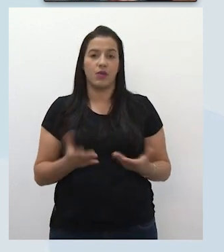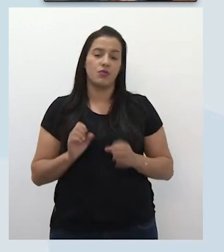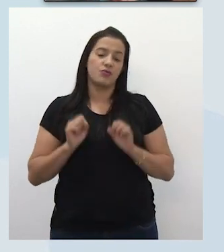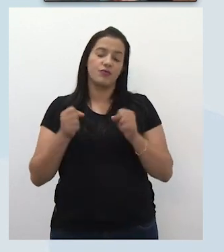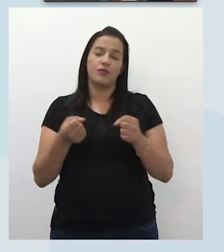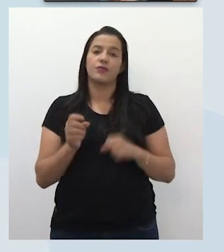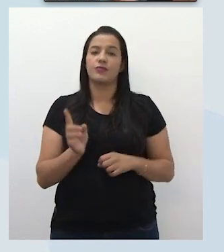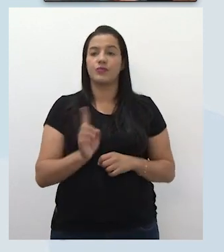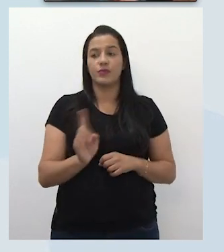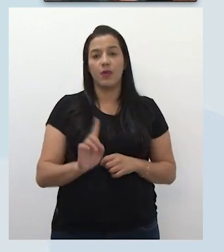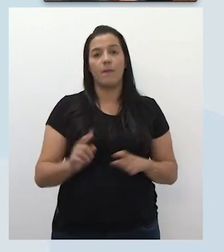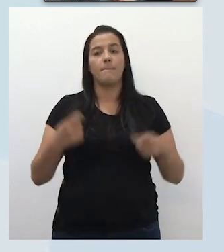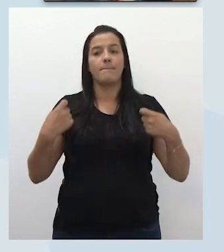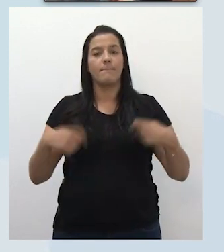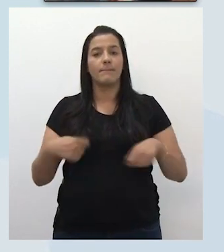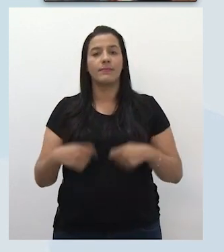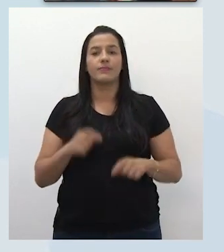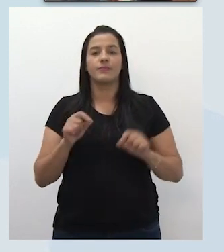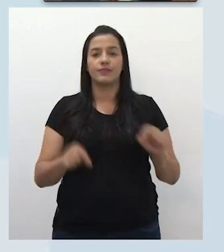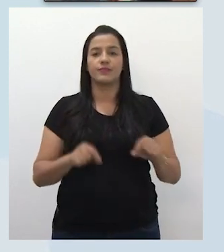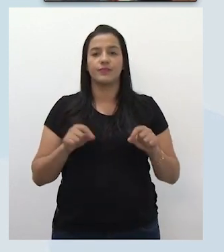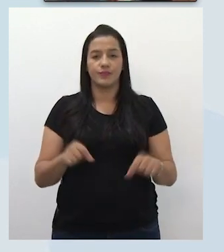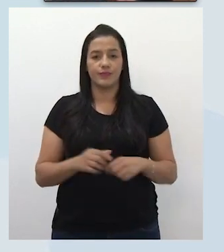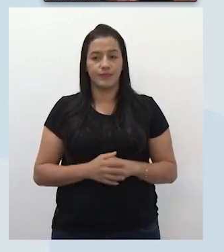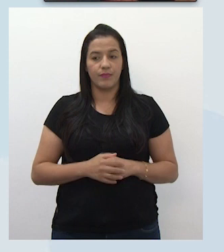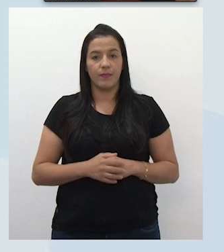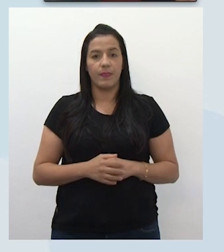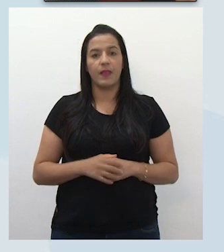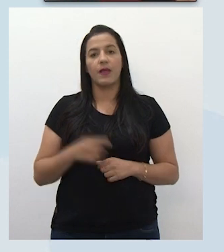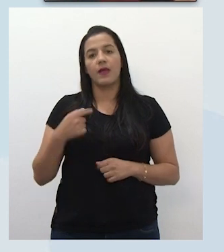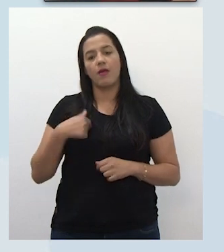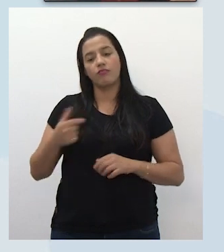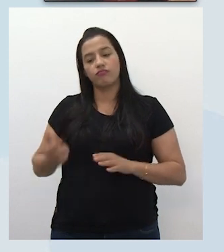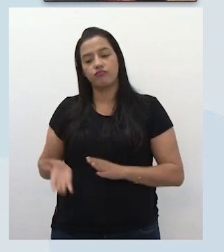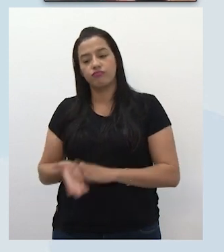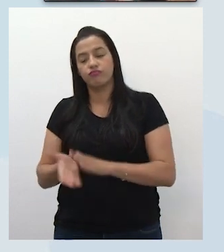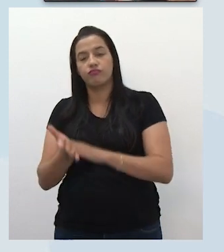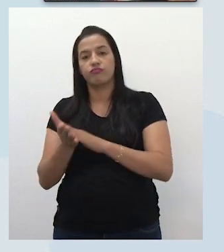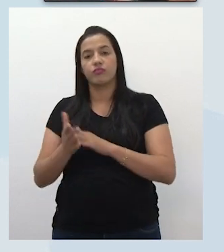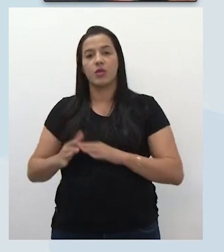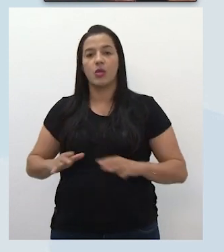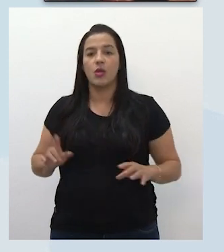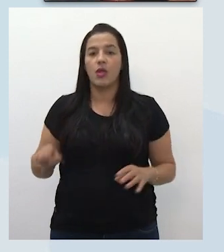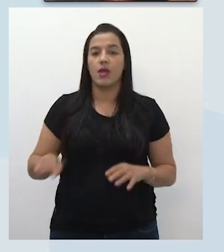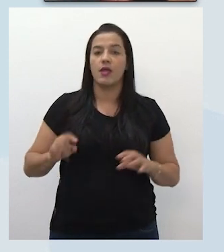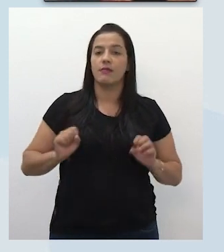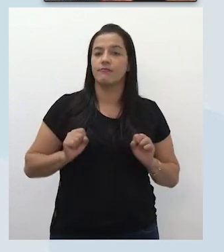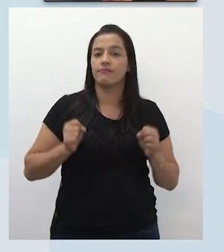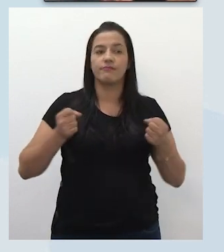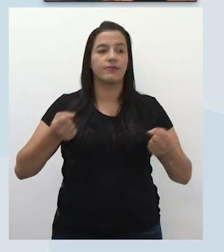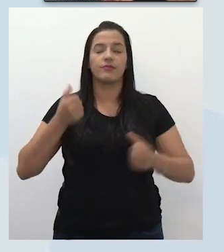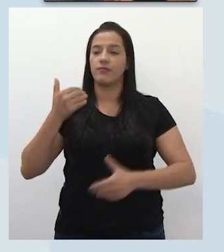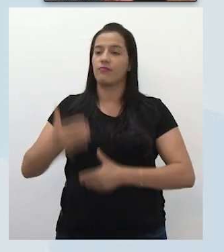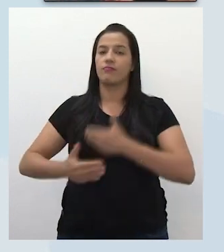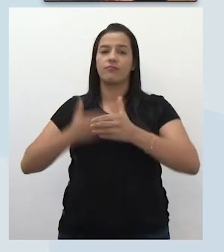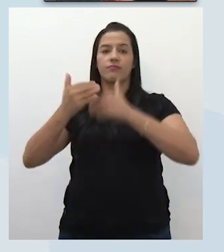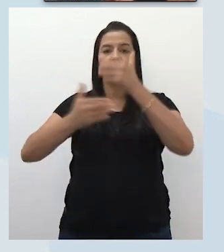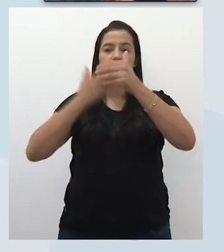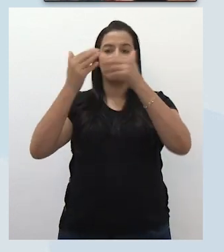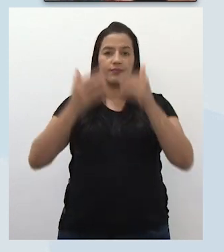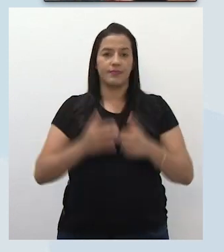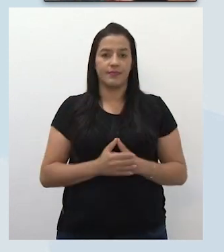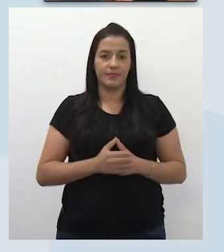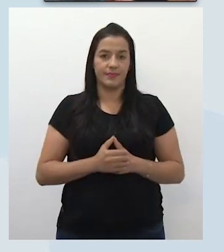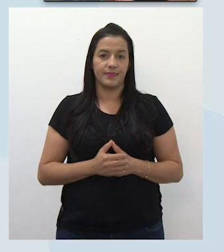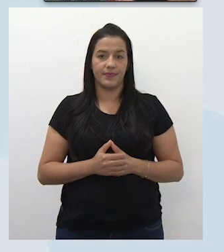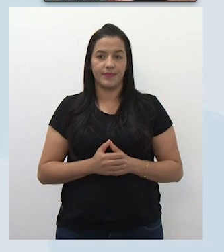não. O esforço é algo que impulsiona a motivação intrínseca. Ou